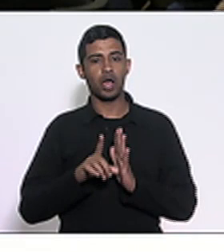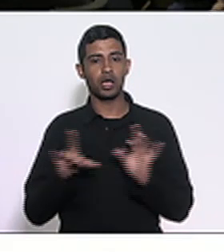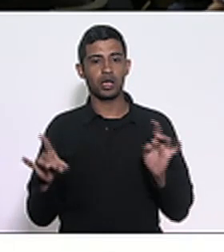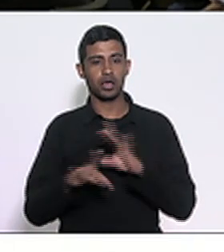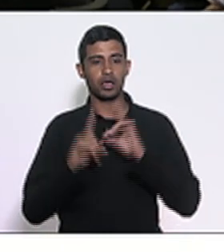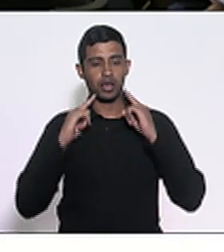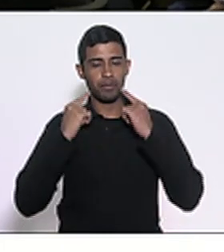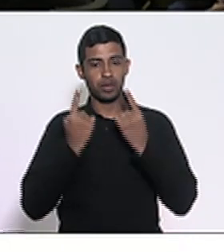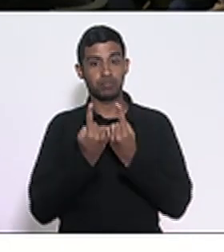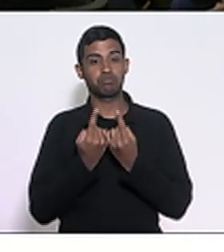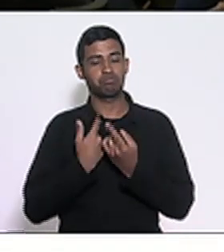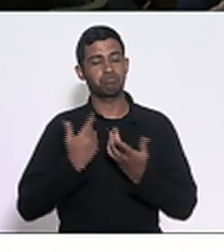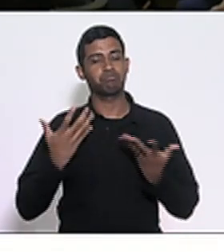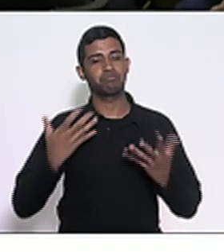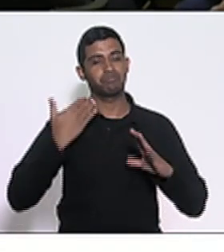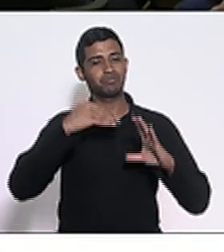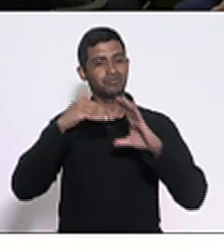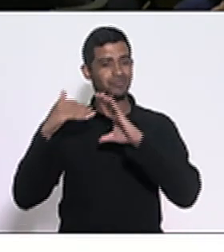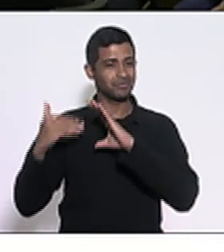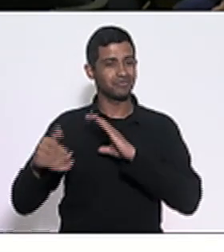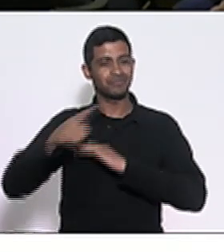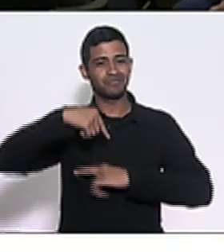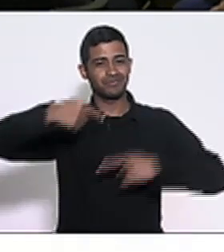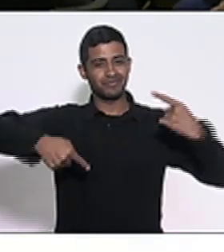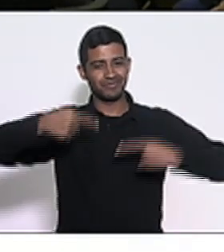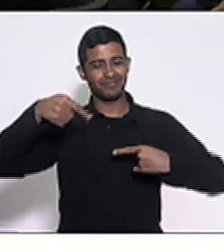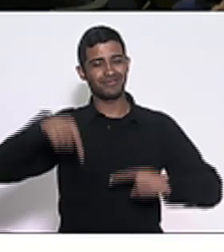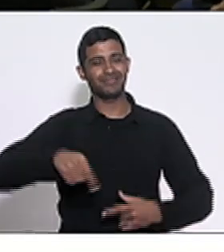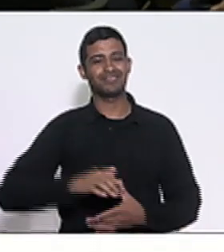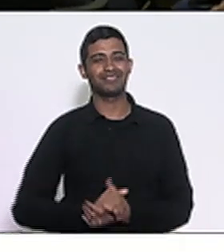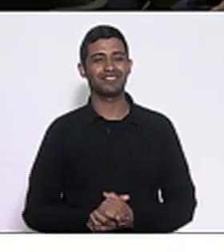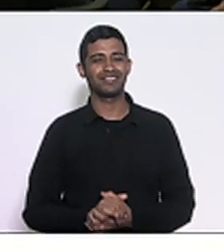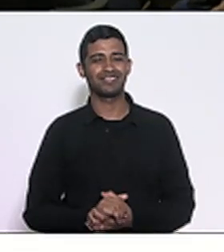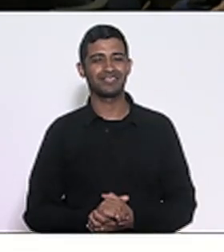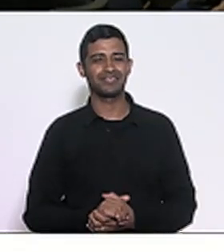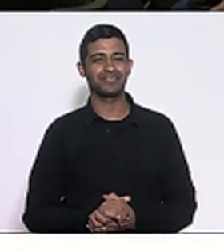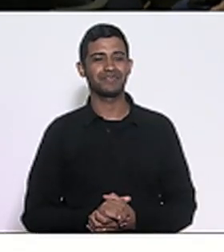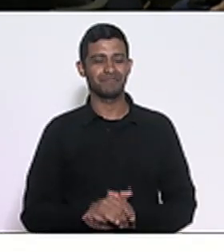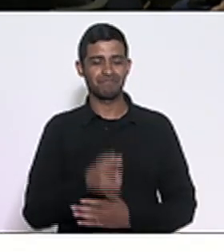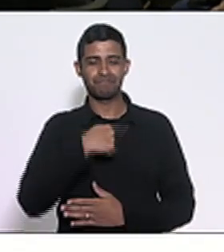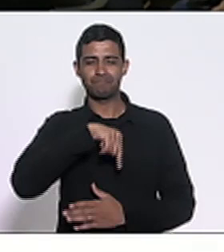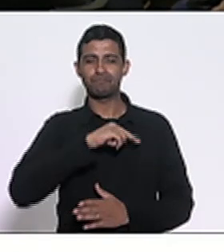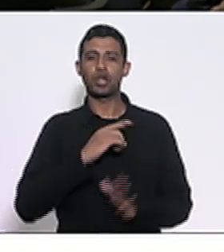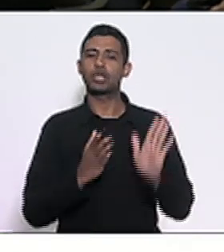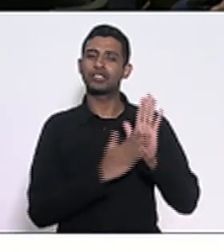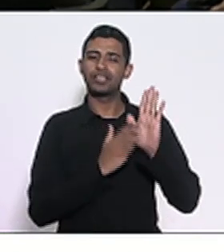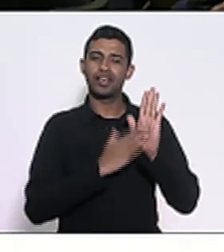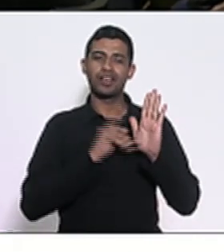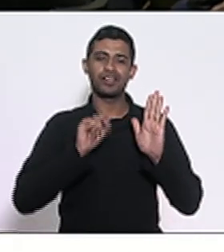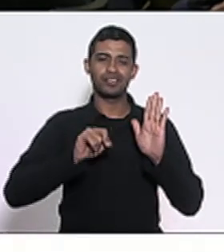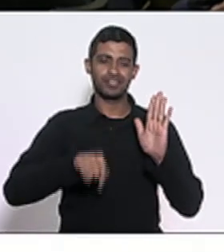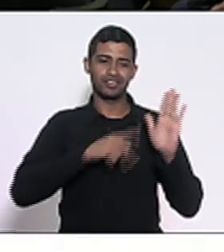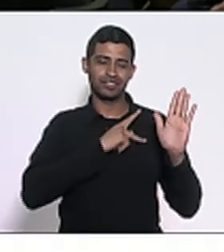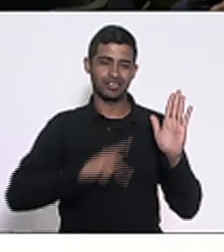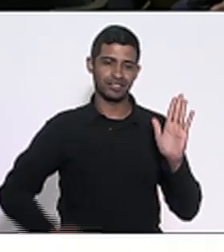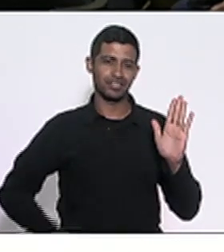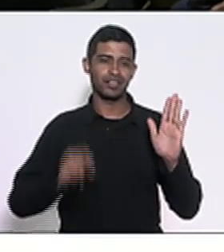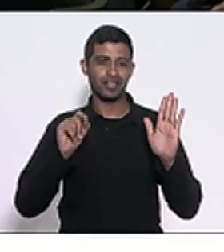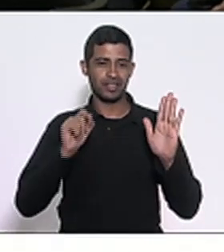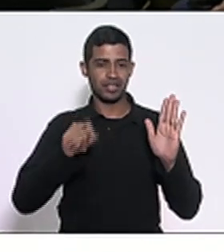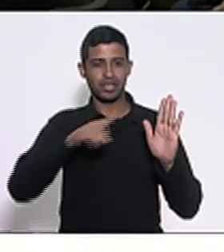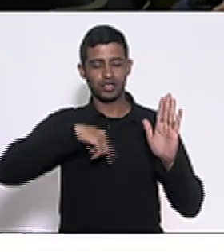alguns encaminhamentos em função do que a gente discutiu aqui. Porque, na verdade, o propósito da comissão, o presidente saiba disso, é atuar